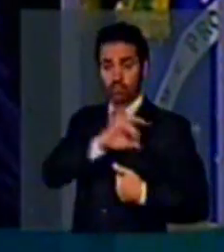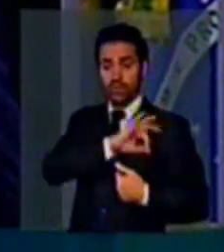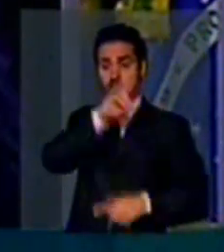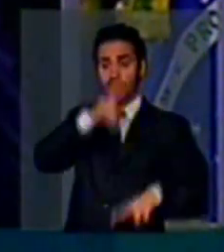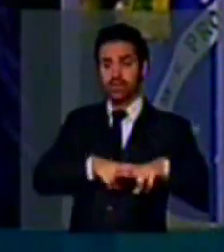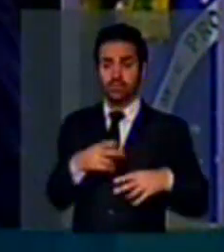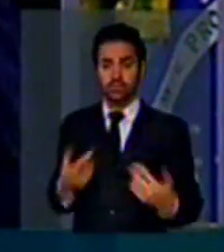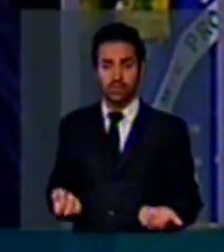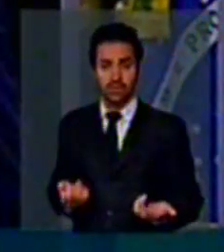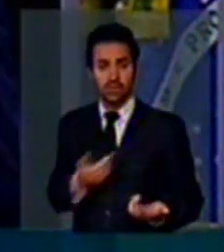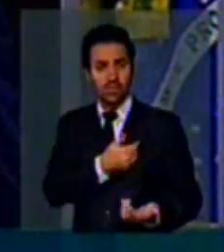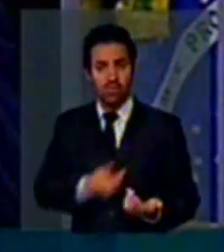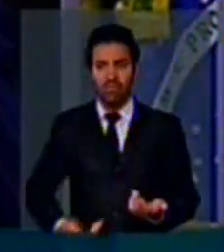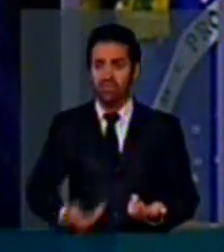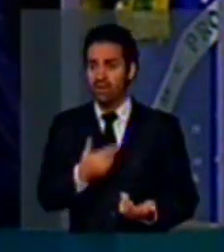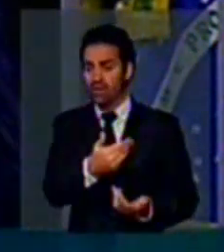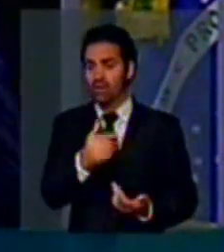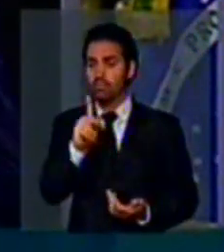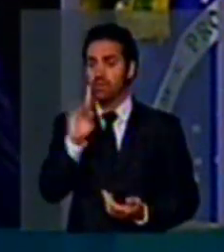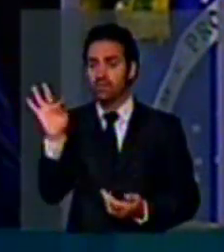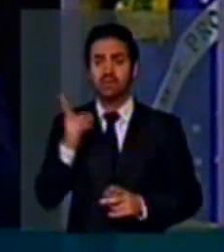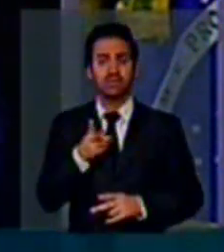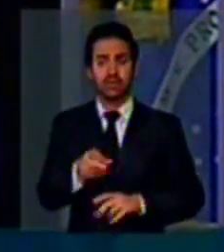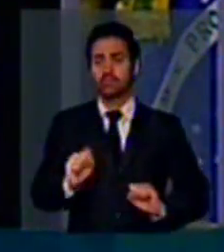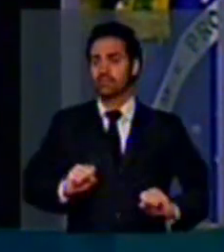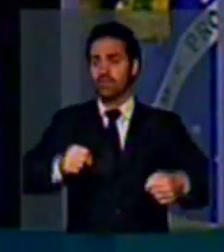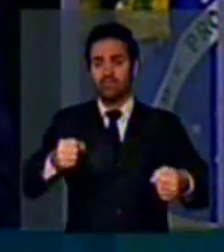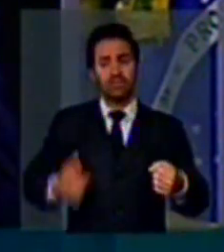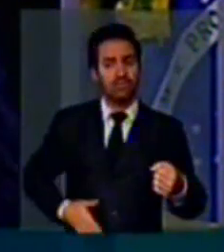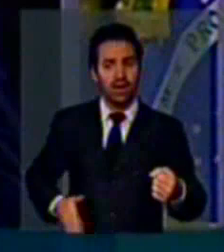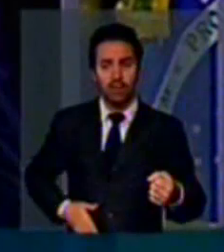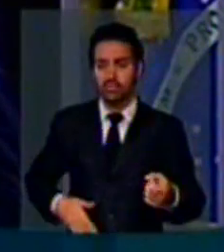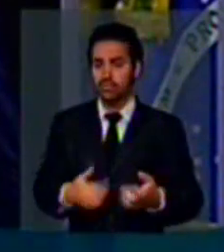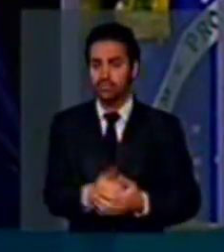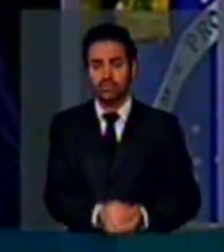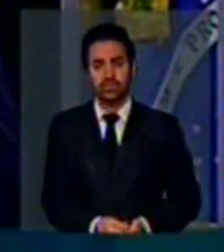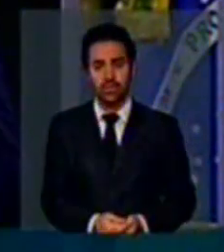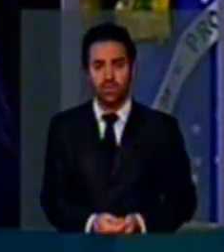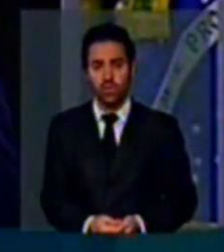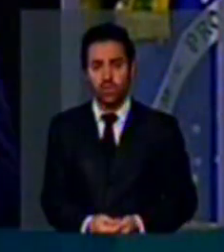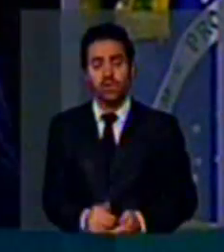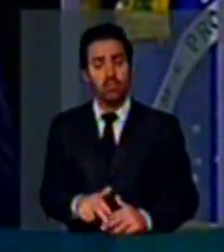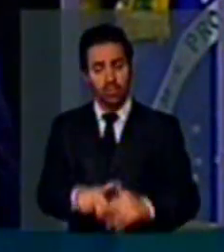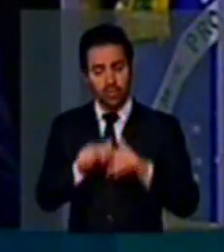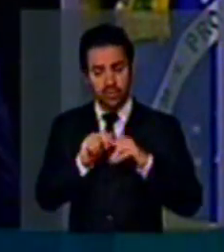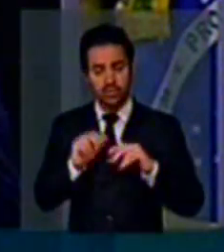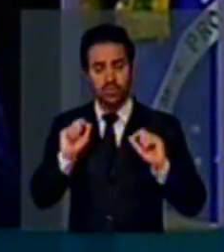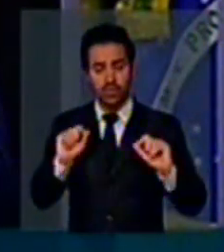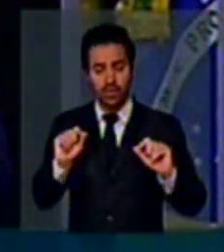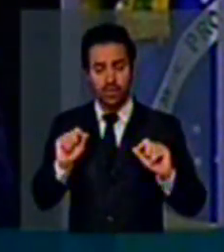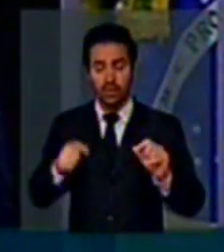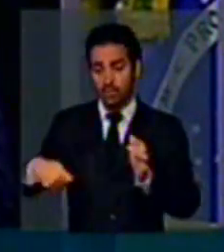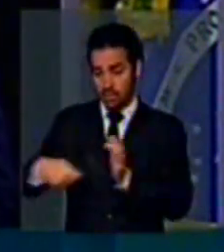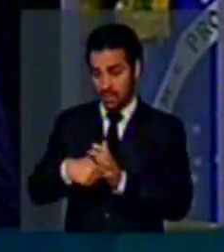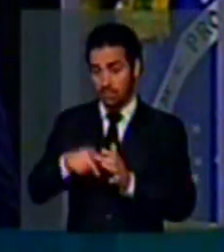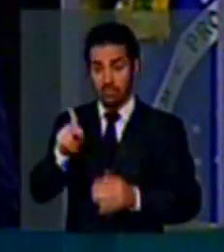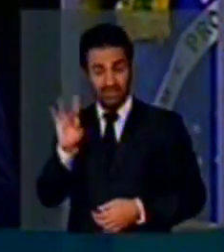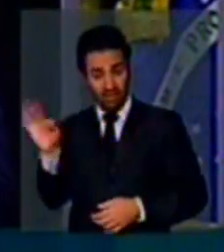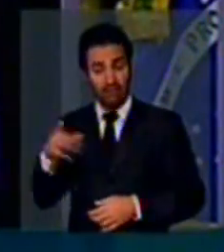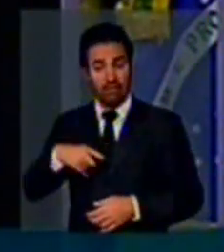desse governo que está aí defender marginais e vagabundos. Tanto é que, por pressão do